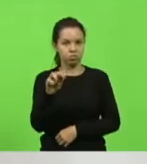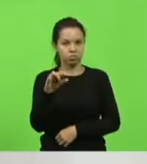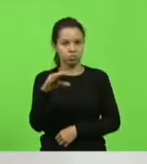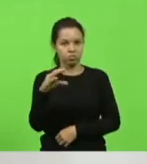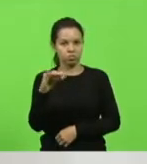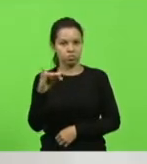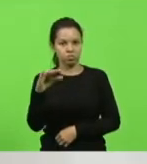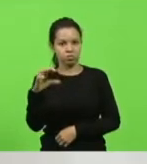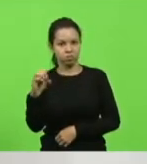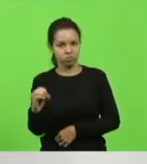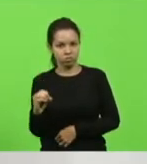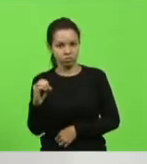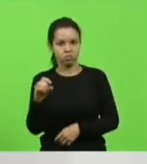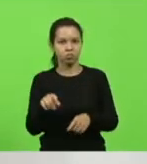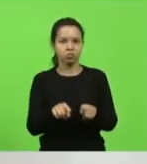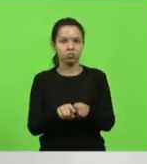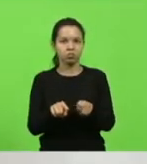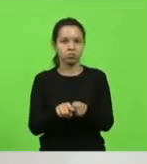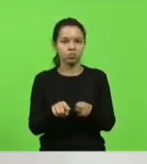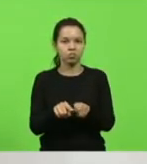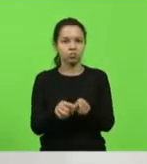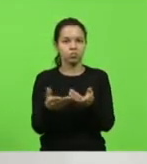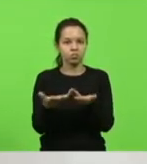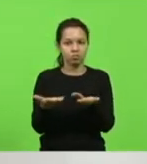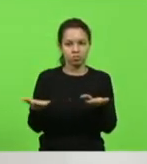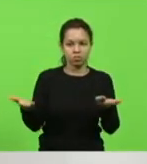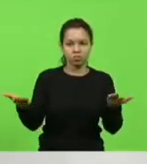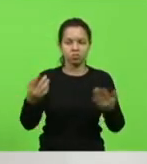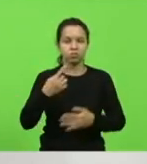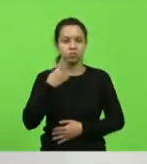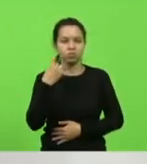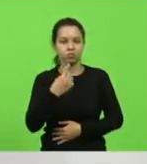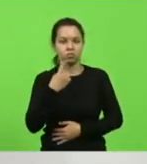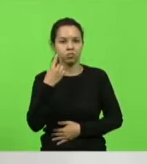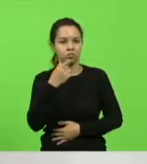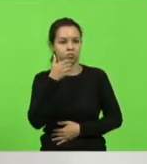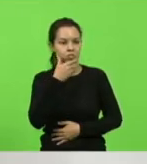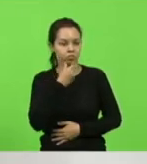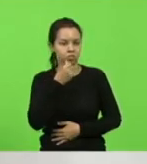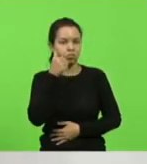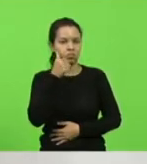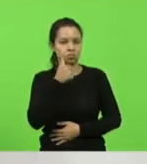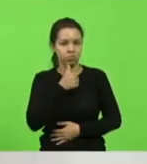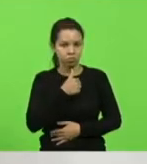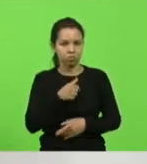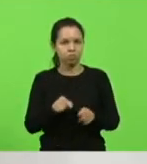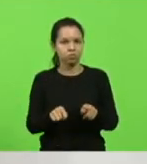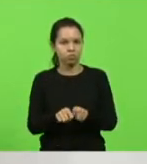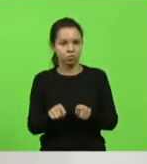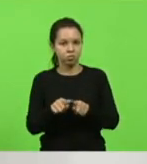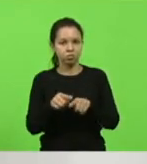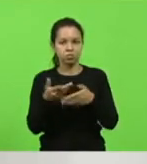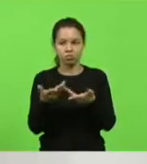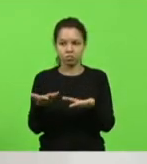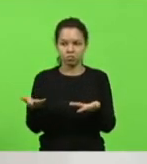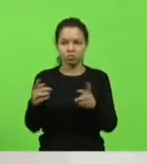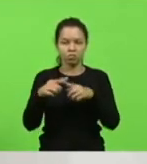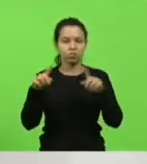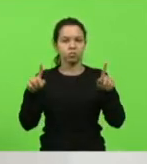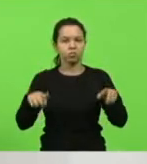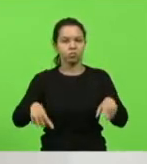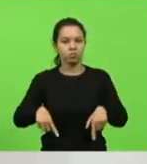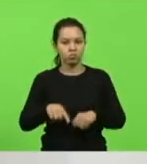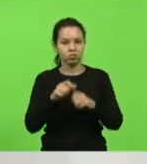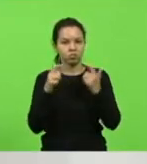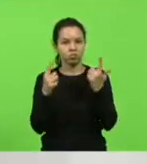Junior excelentíssimos senhores deputados e deputadas bem como demais servidores desta casa e